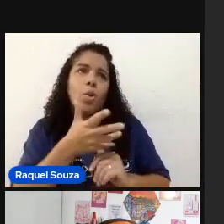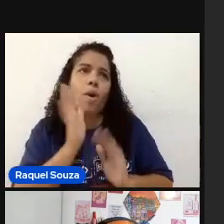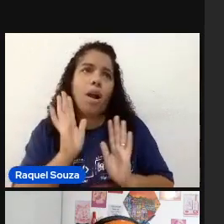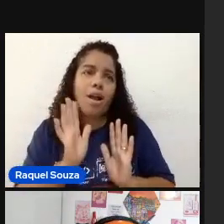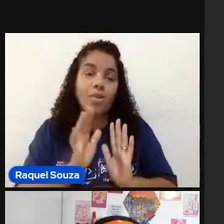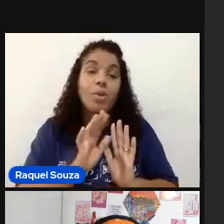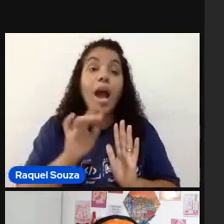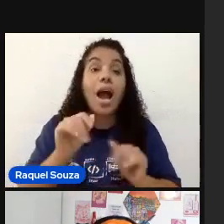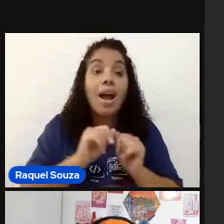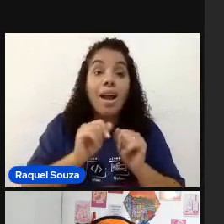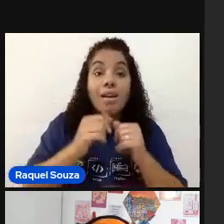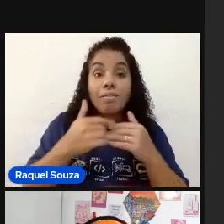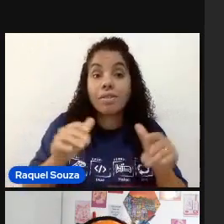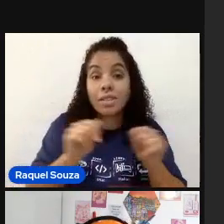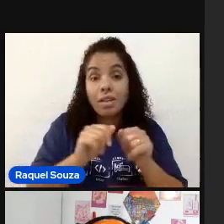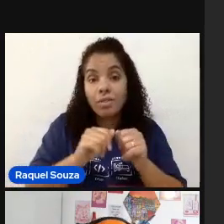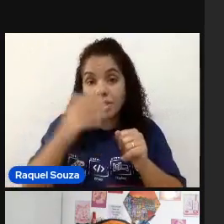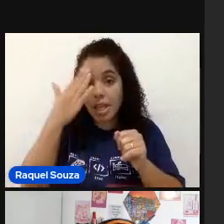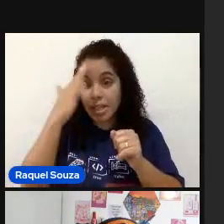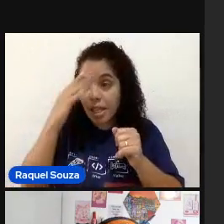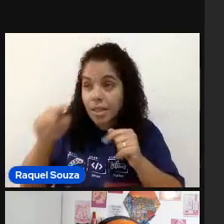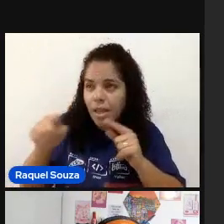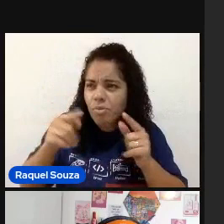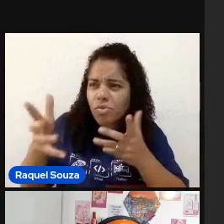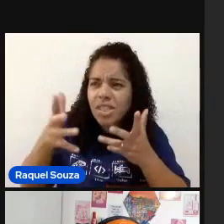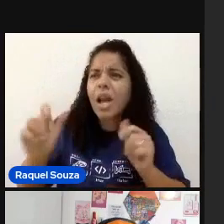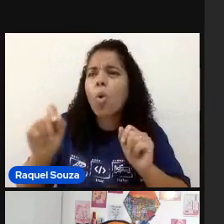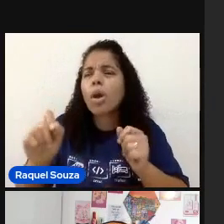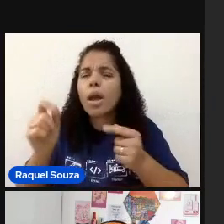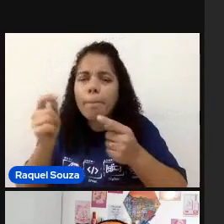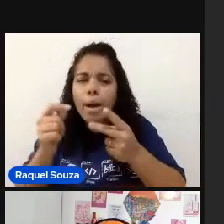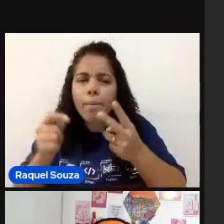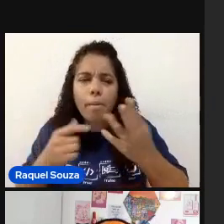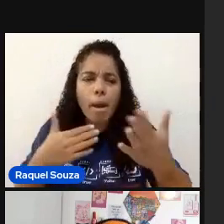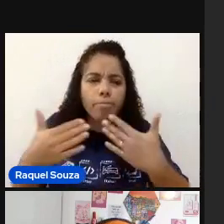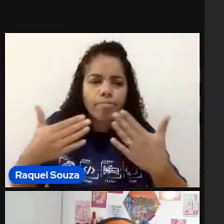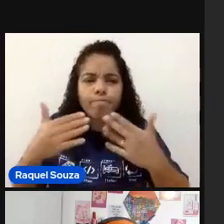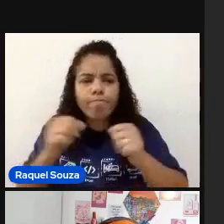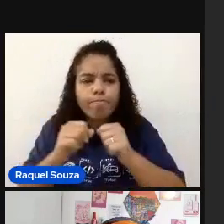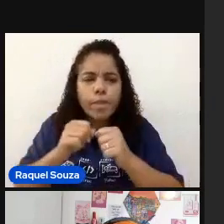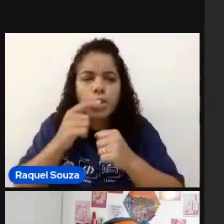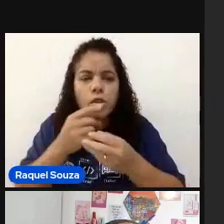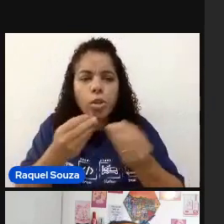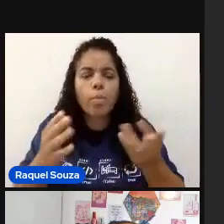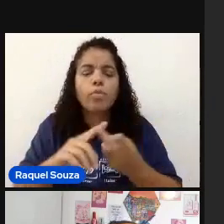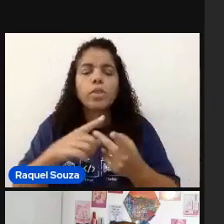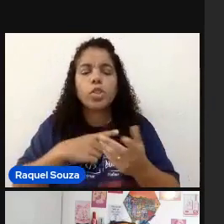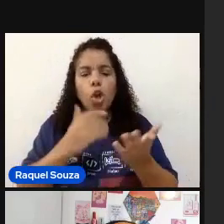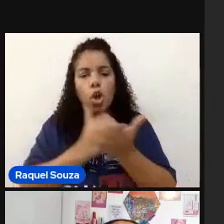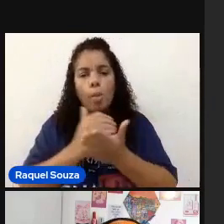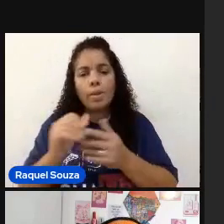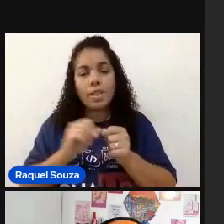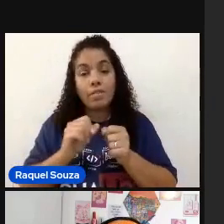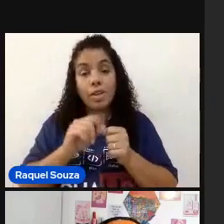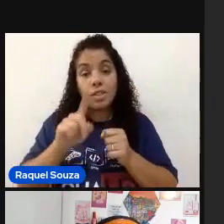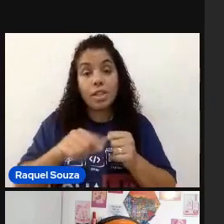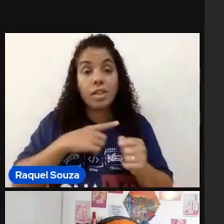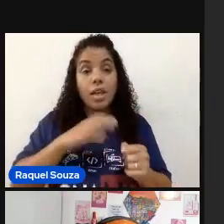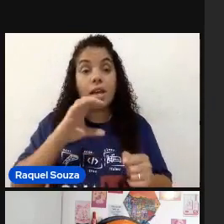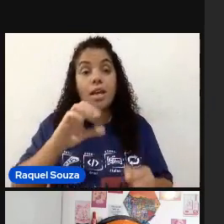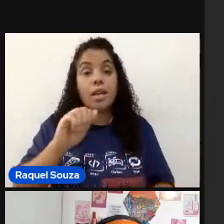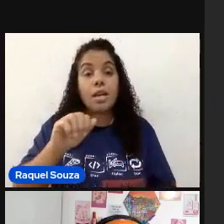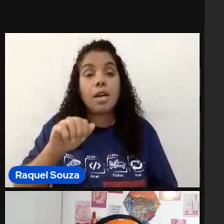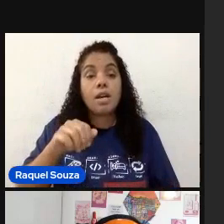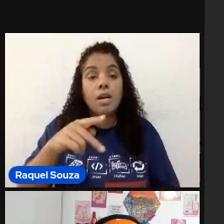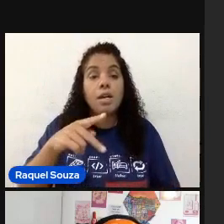começar a construir entendimento do que ele quer dentro daquilo que eu posso oferecer. Então, eu posso começar, vamos dizer, com cupcakes. Então, eu